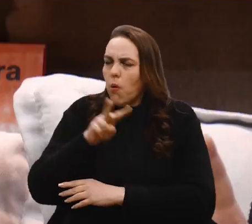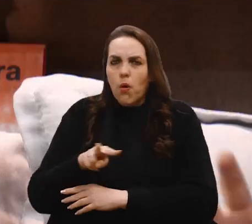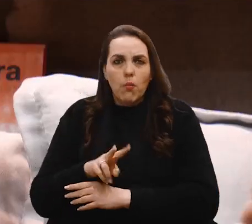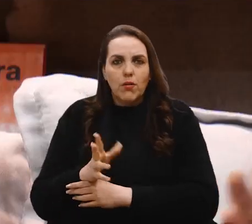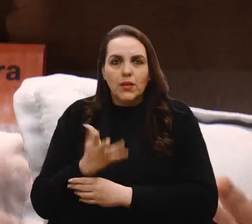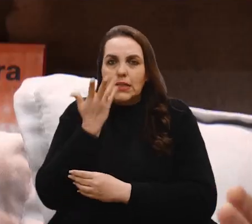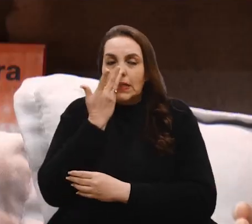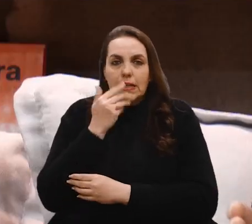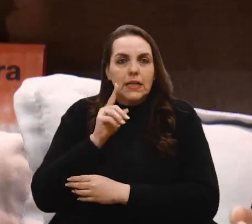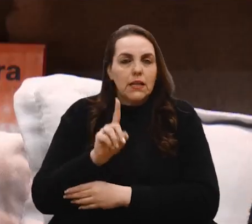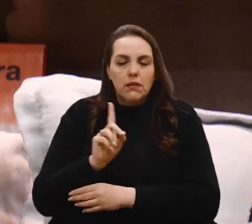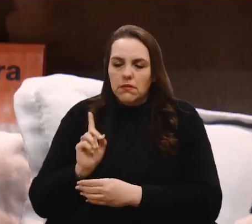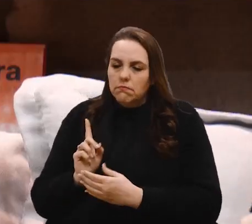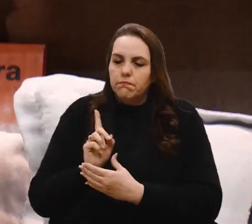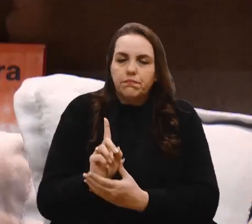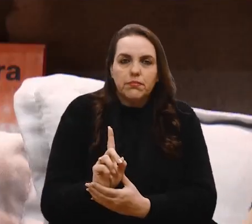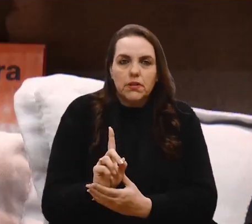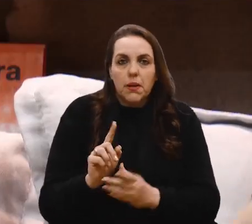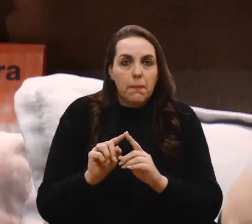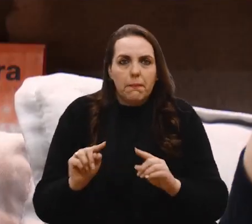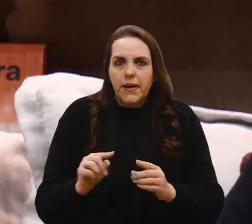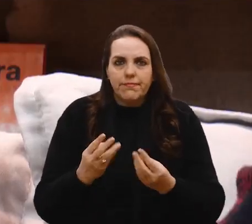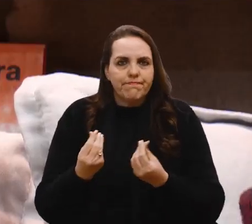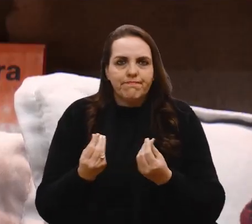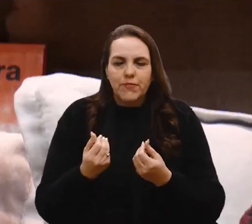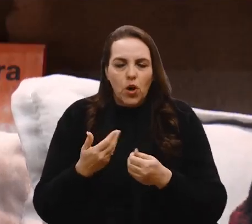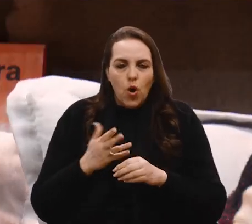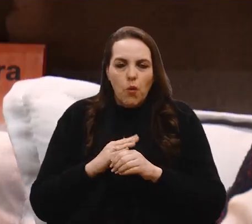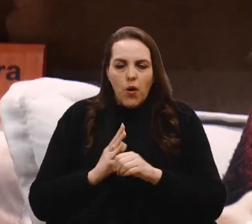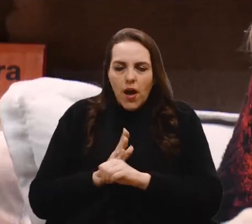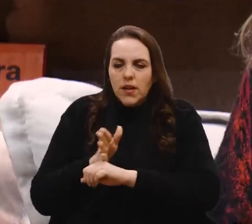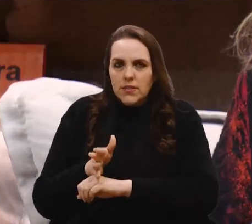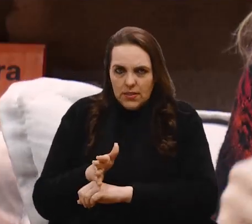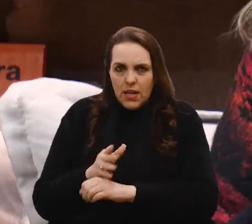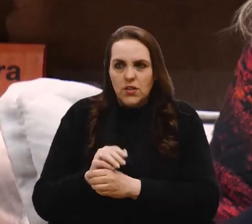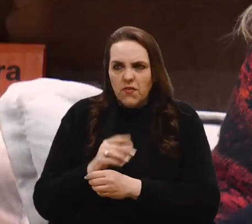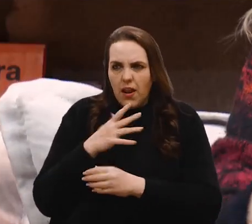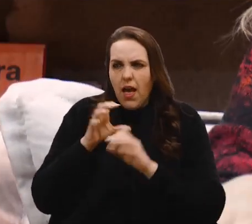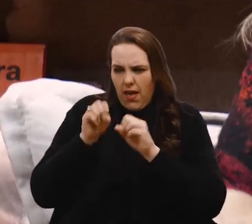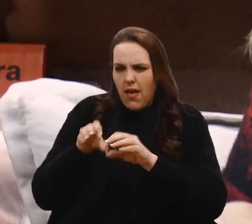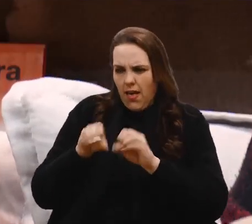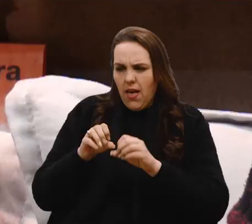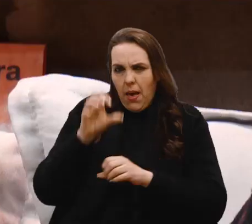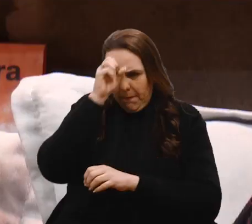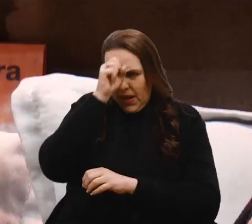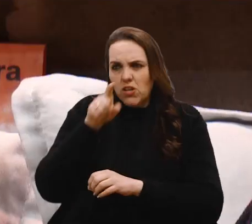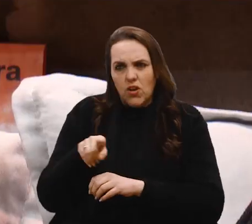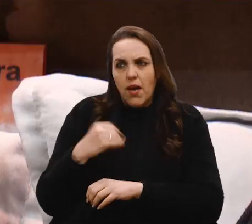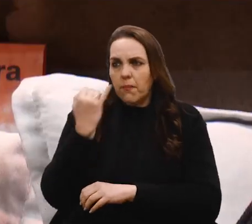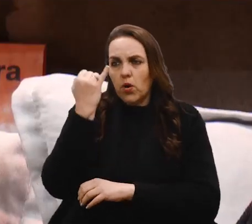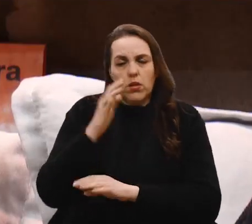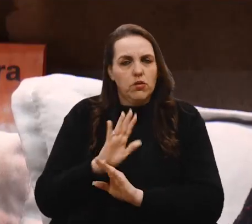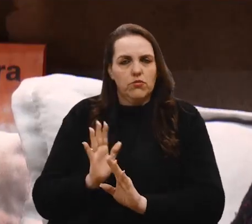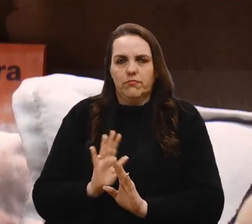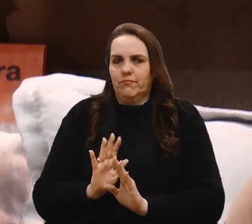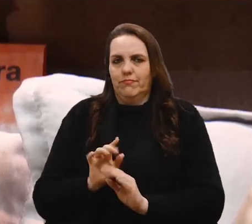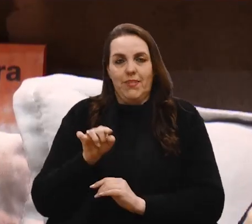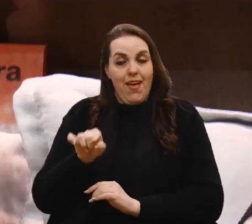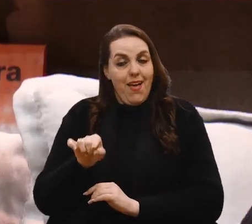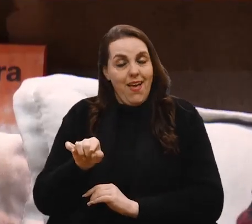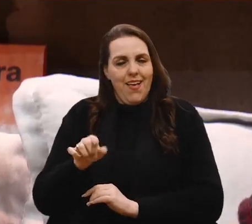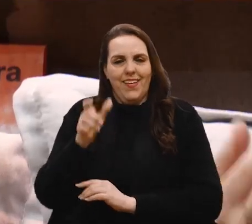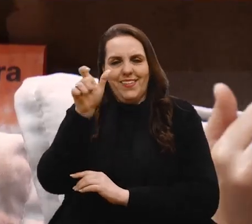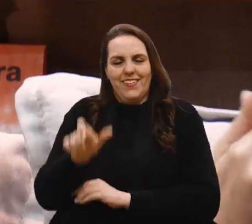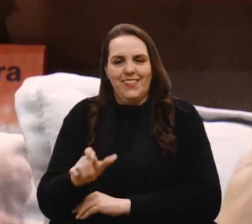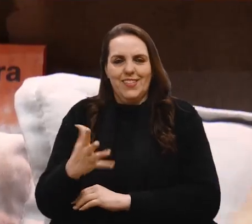se coloca naquilo, mas você não tem como acessar. Ele dizia assim, aprende agora que eu acho que isso é importante para você.